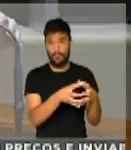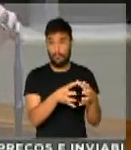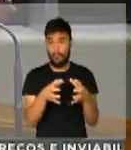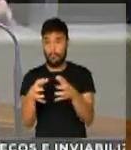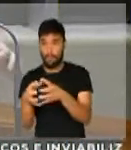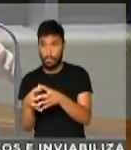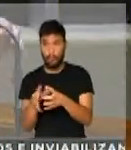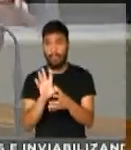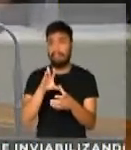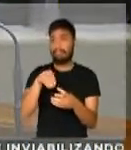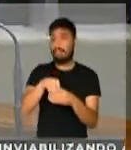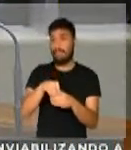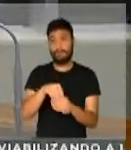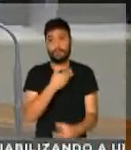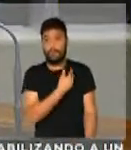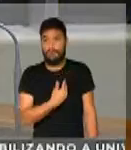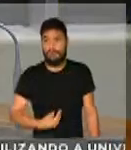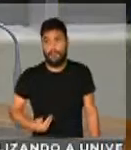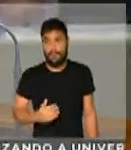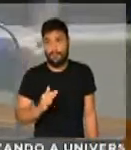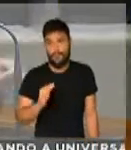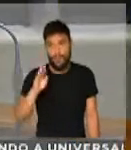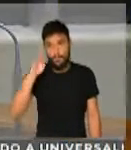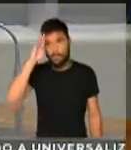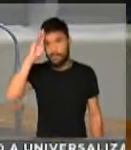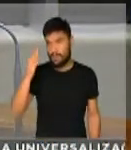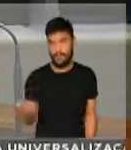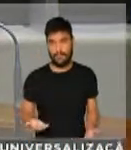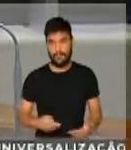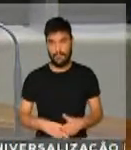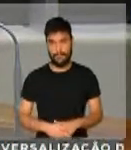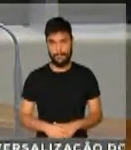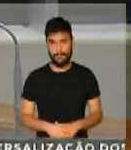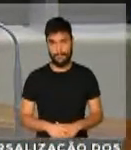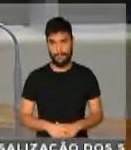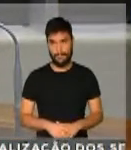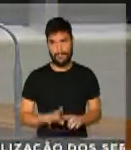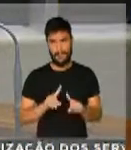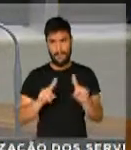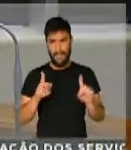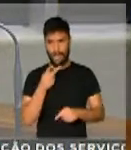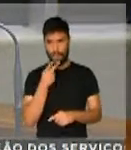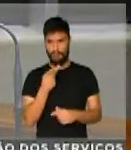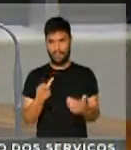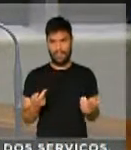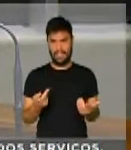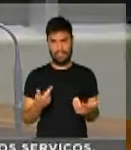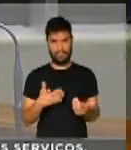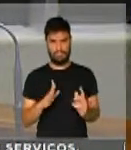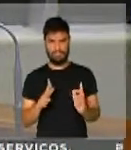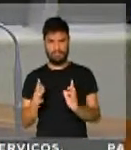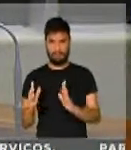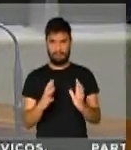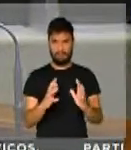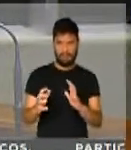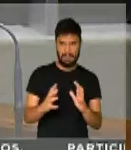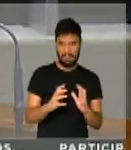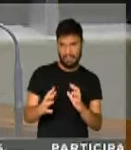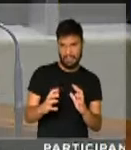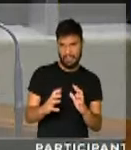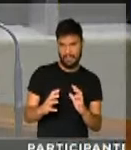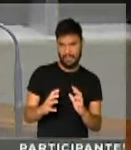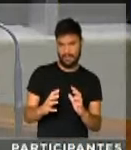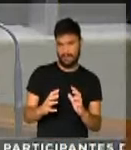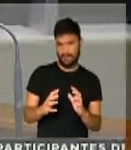própria administração federal. E eu não estou falando de briga e